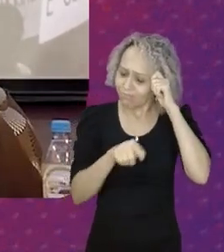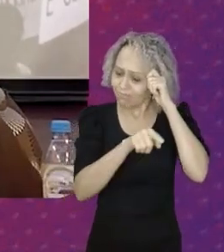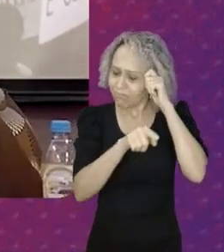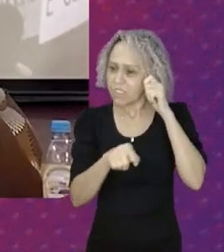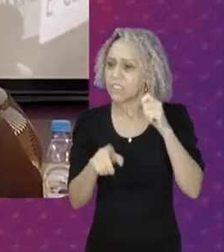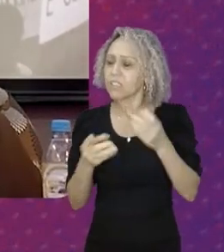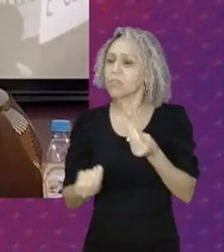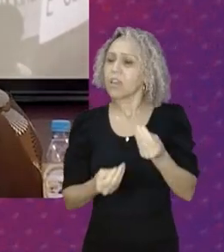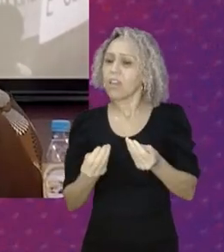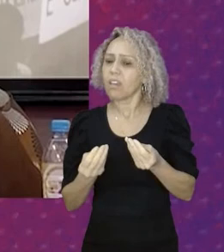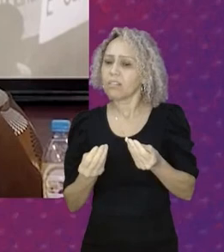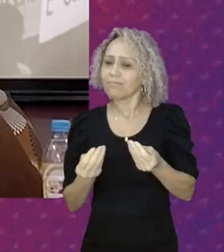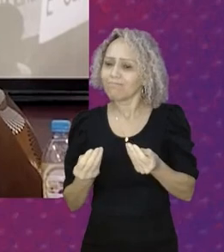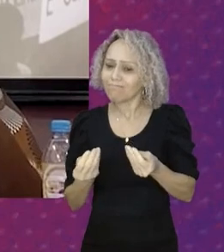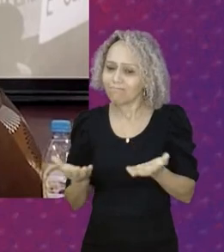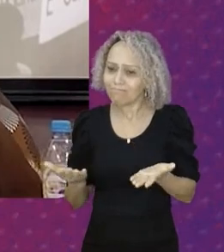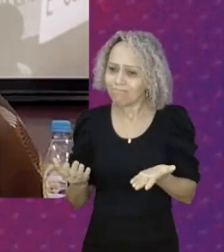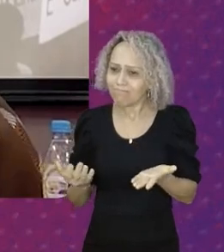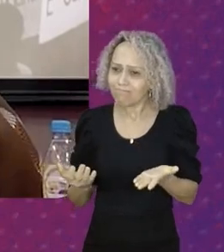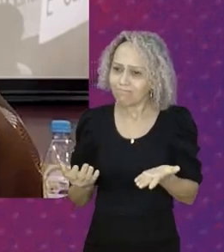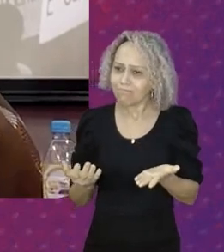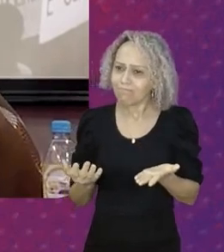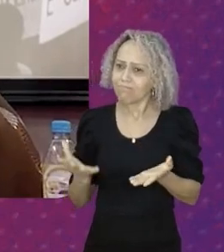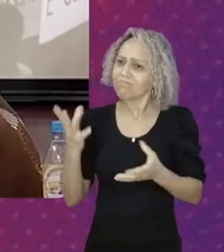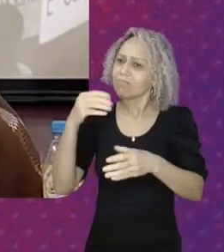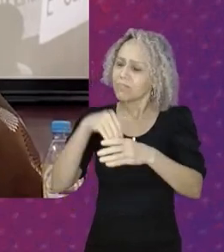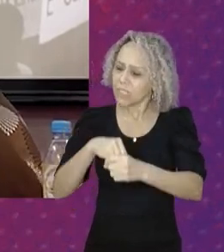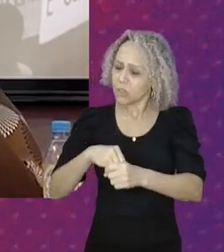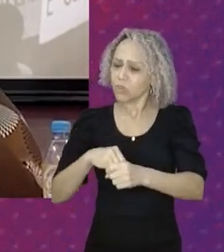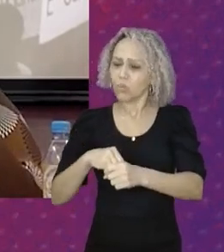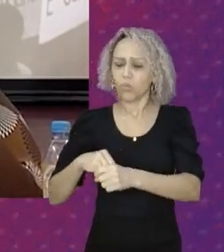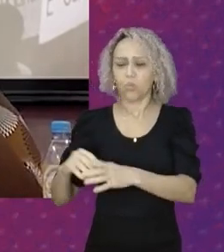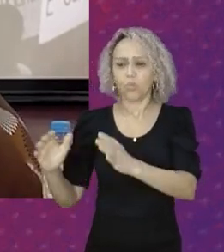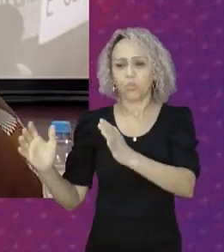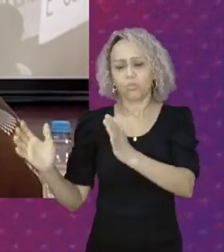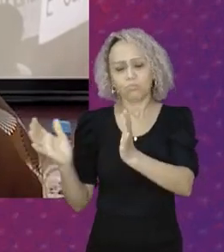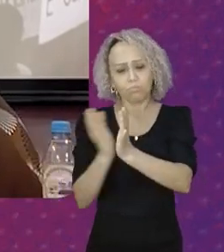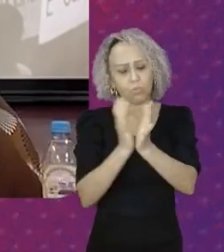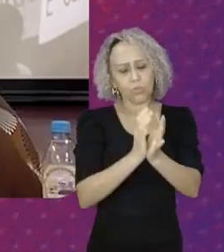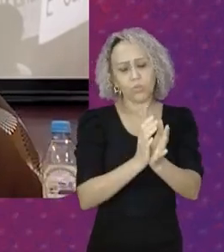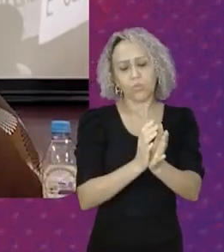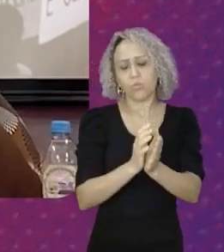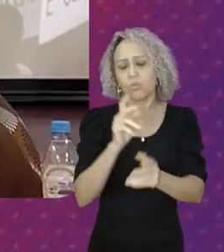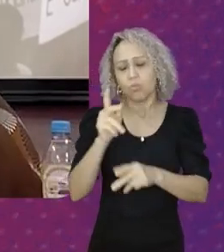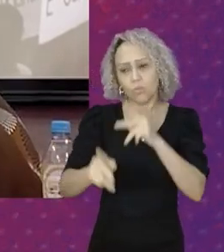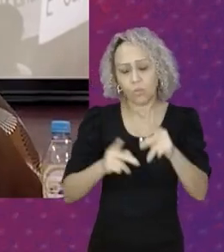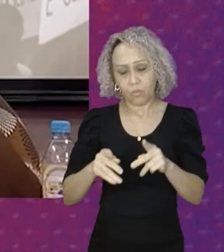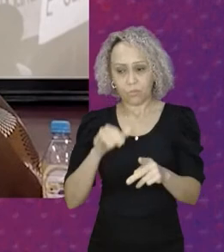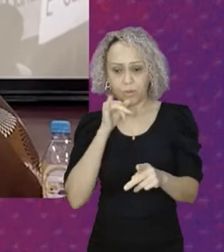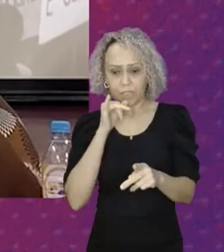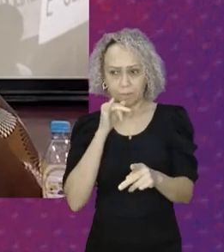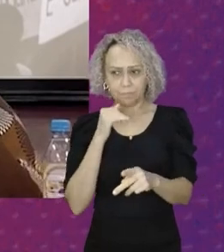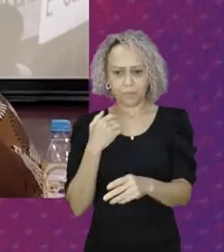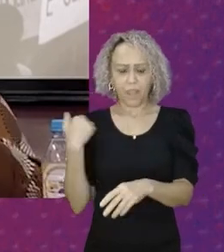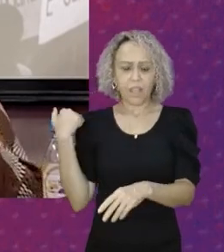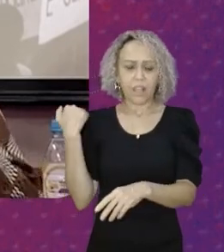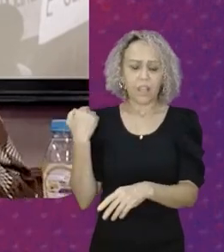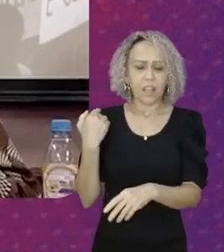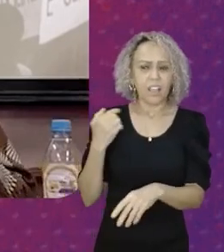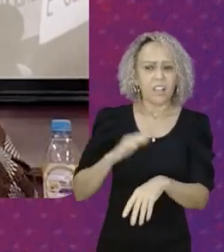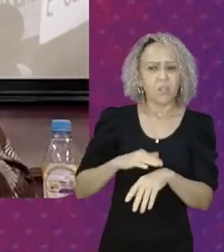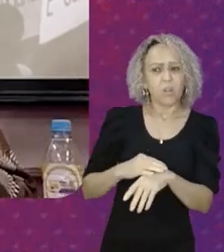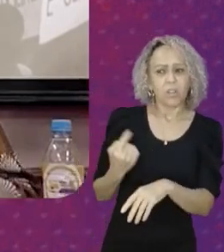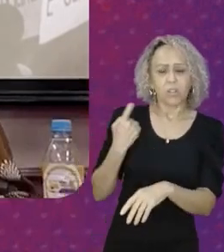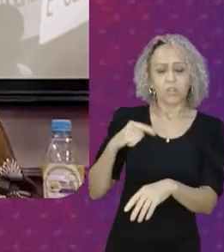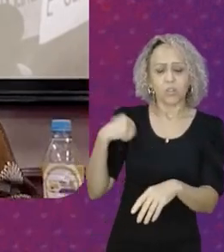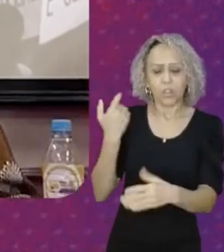por exemplo, quando nós começamos a discutir cotas na educação superior, o movimento negro, a gente não se